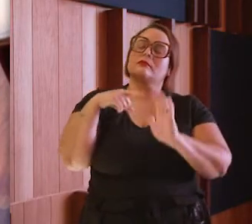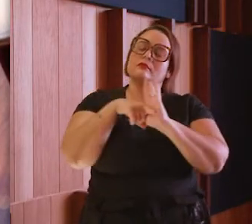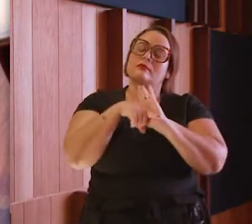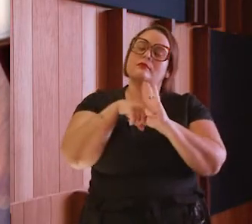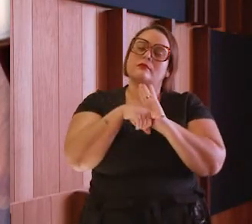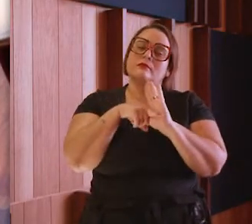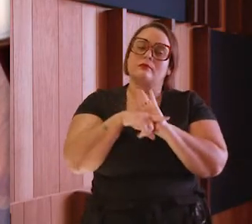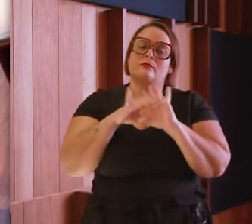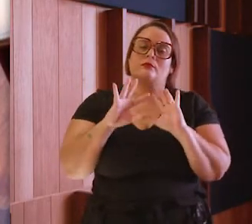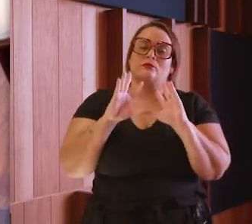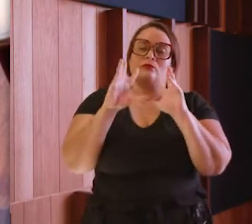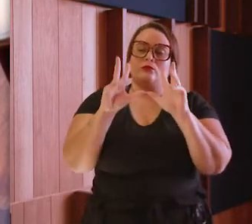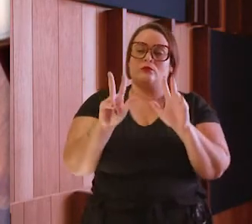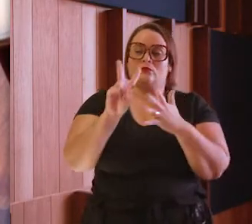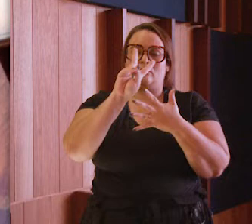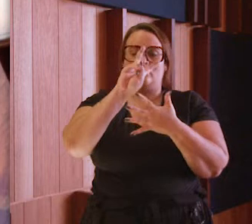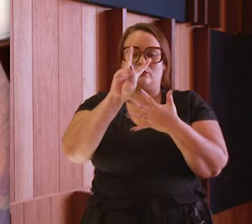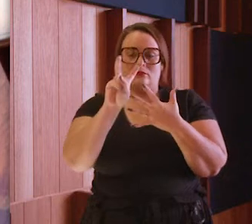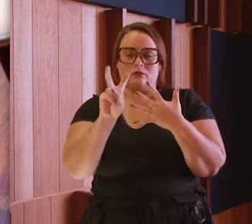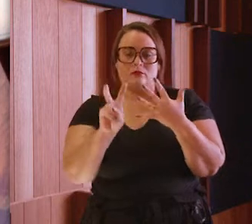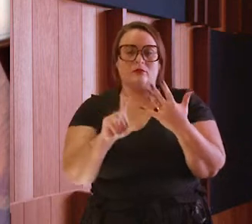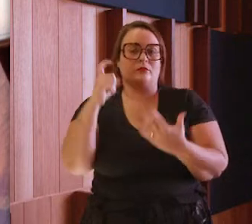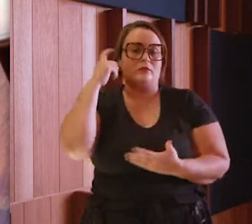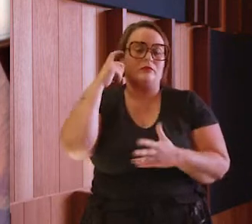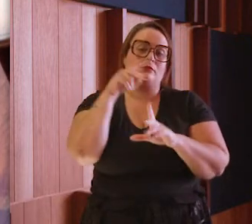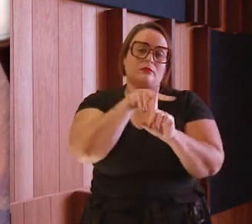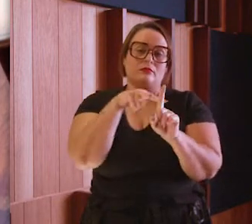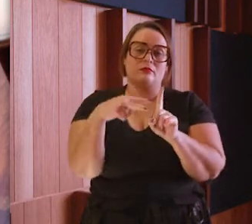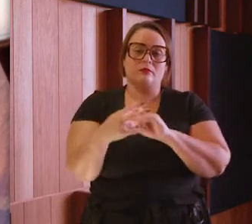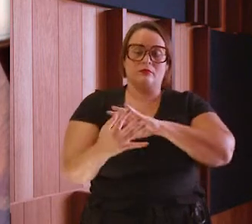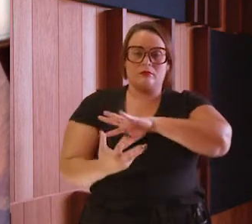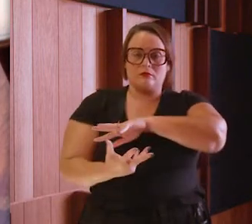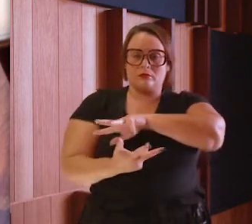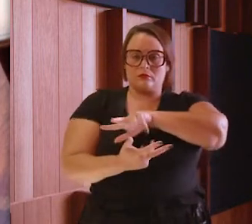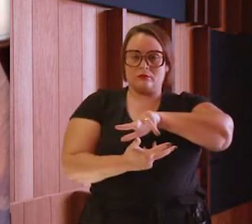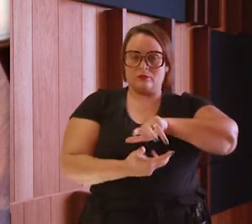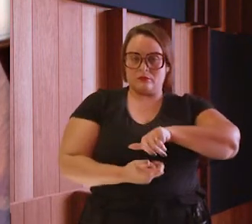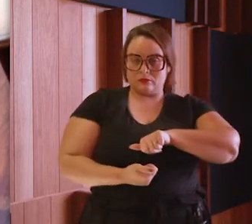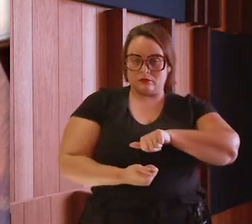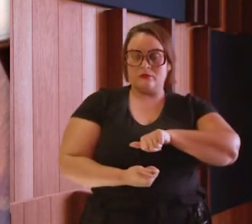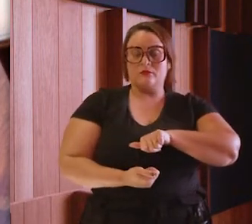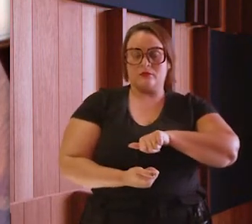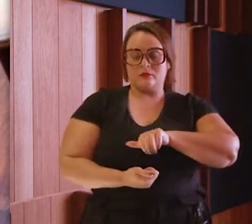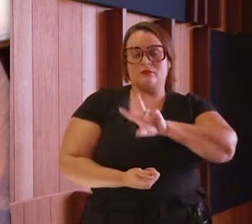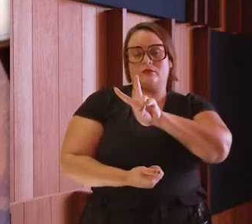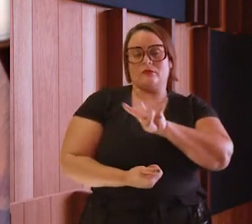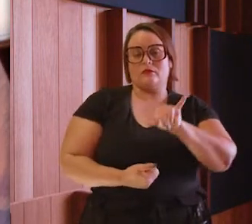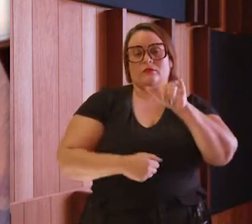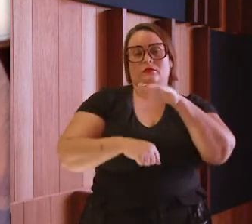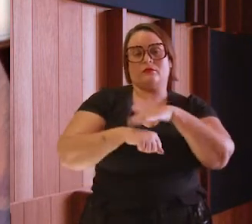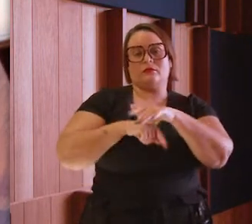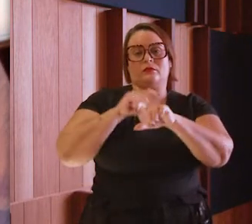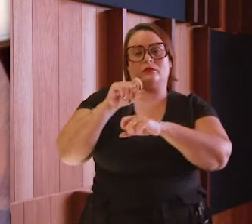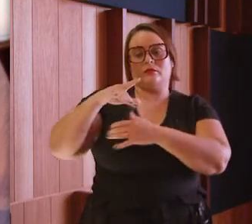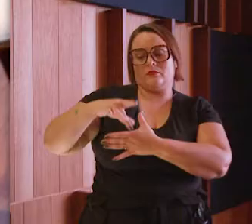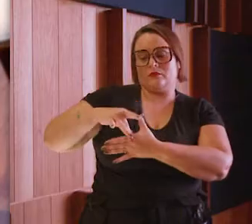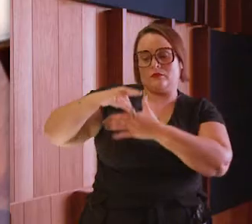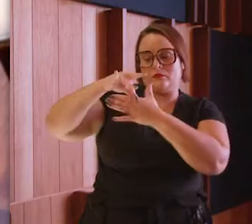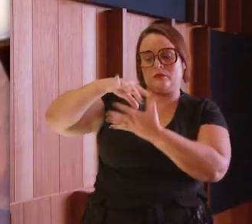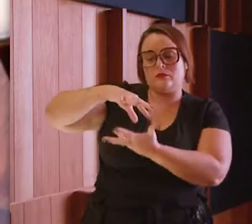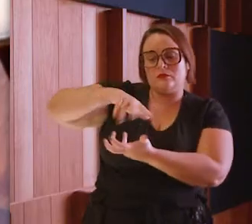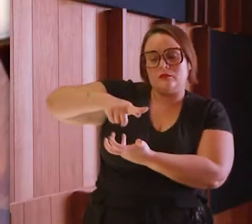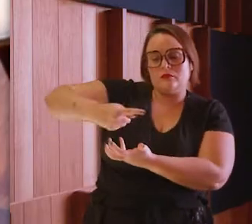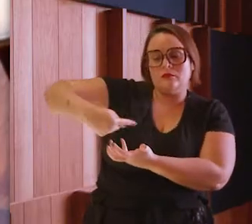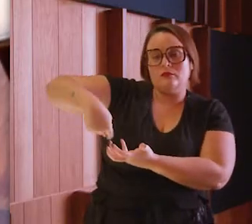todos esses temas, segundo a perspectiva global, que será feita pelas nossas lideranças globais